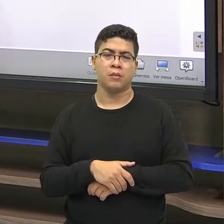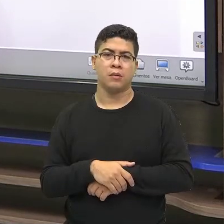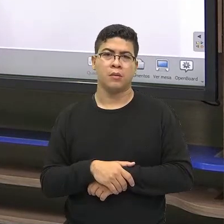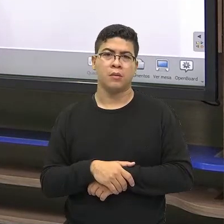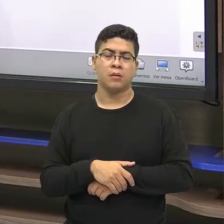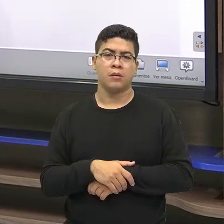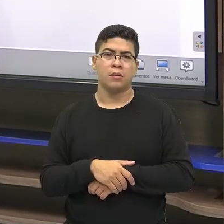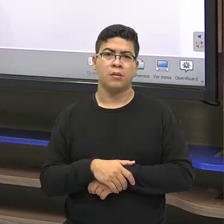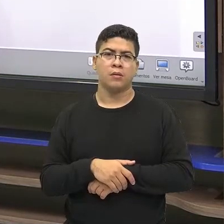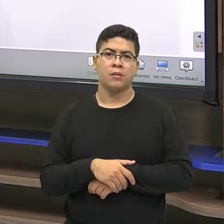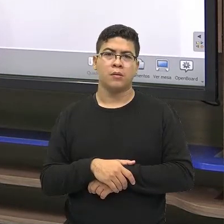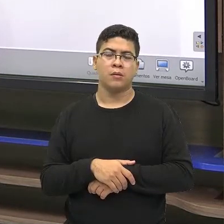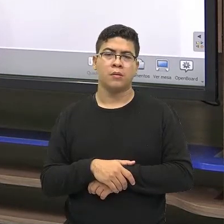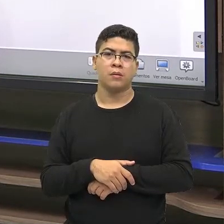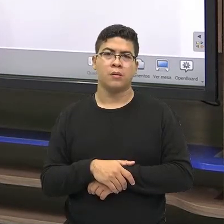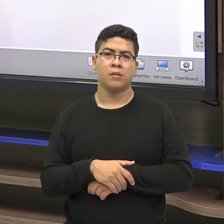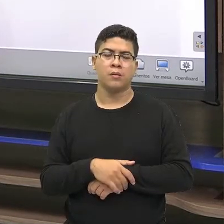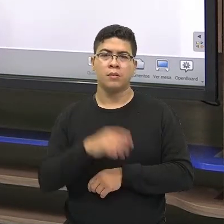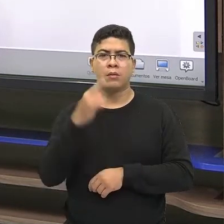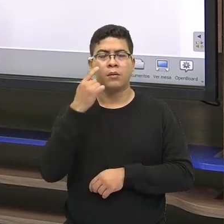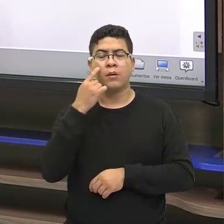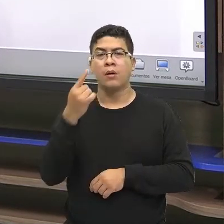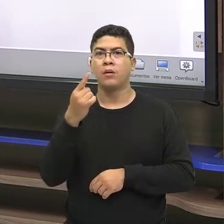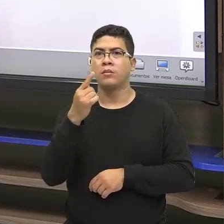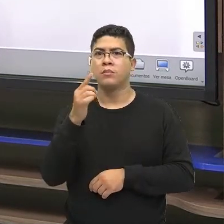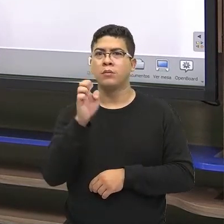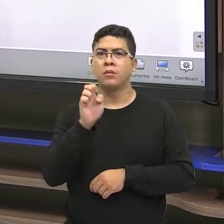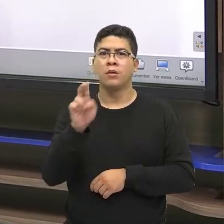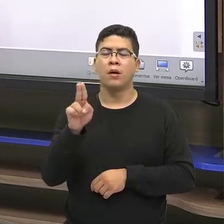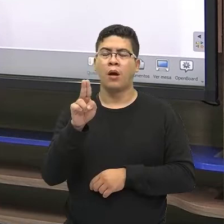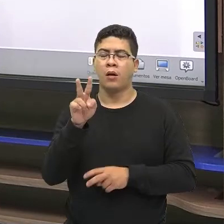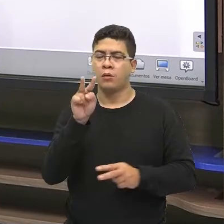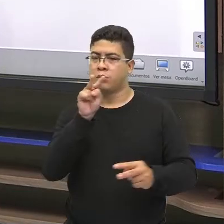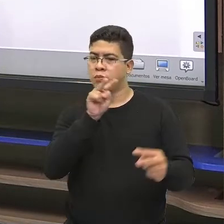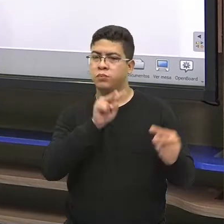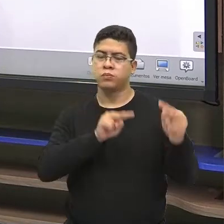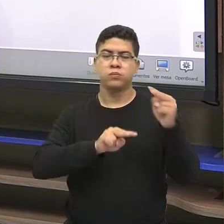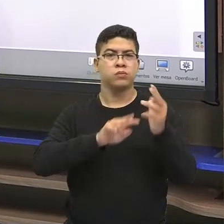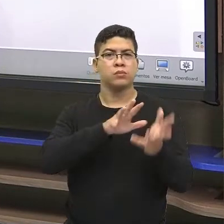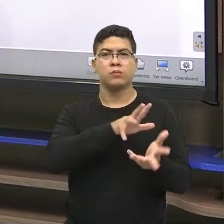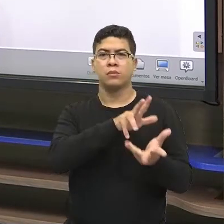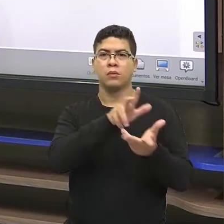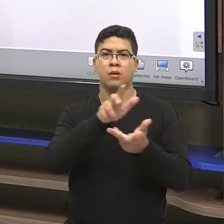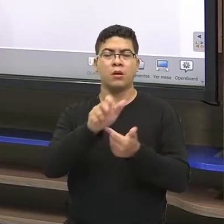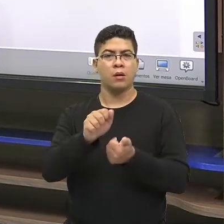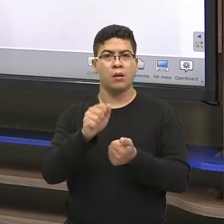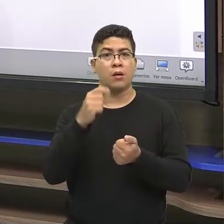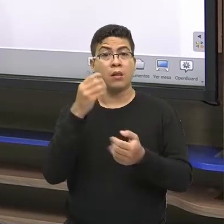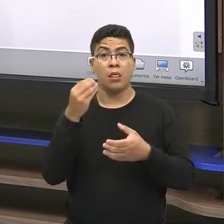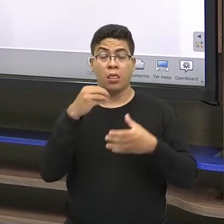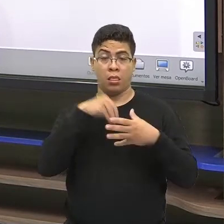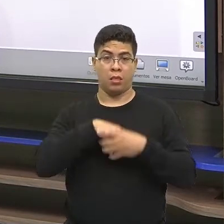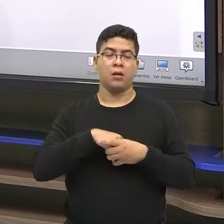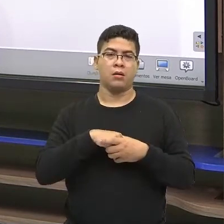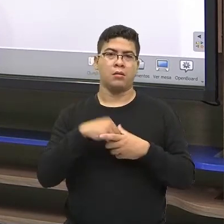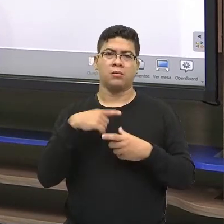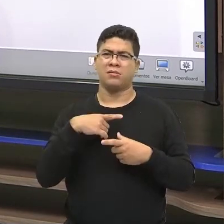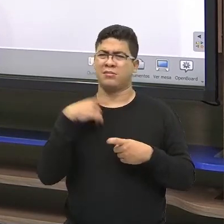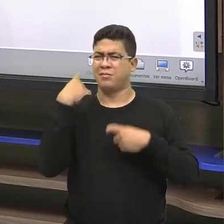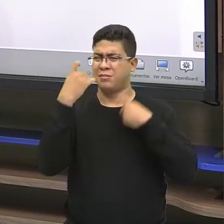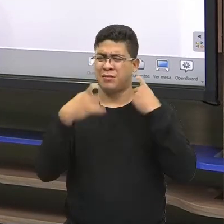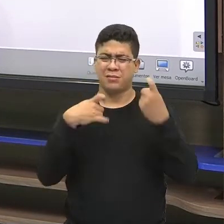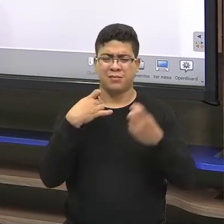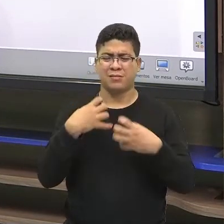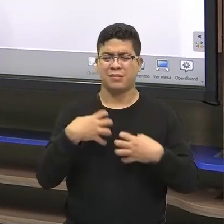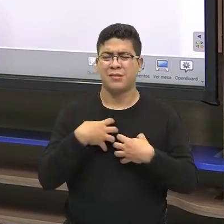eu lírico ver o mundo. Se dentro de você não está